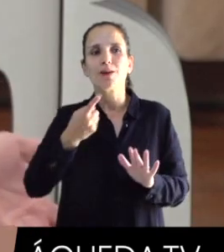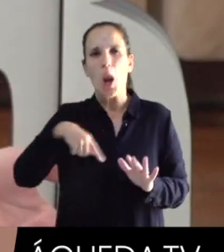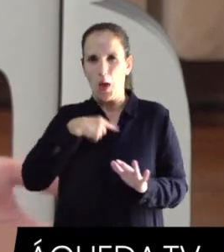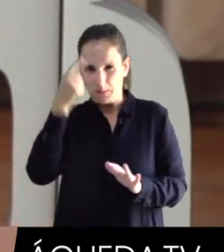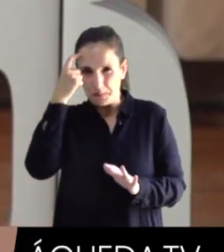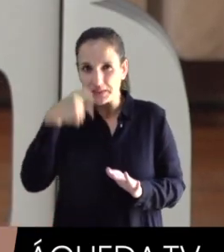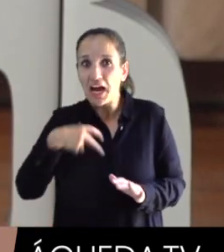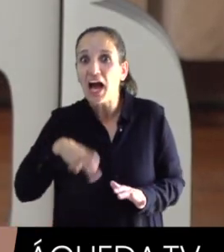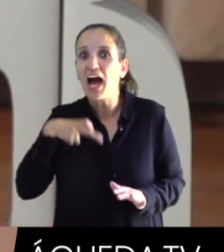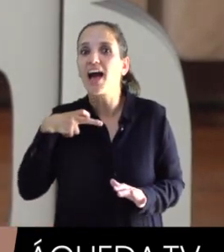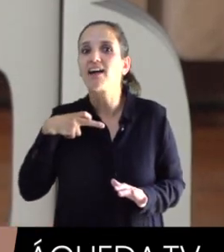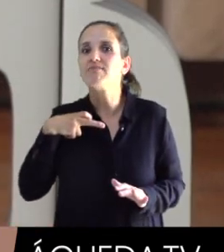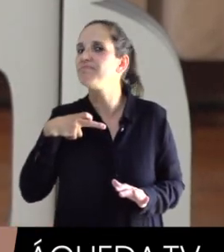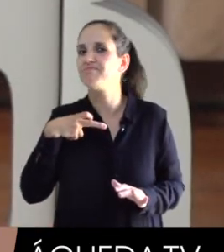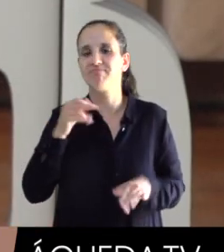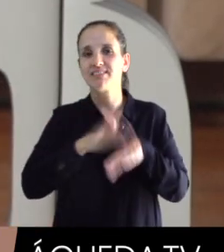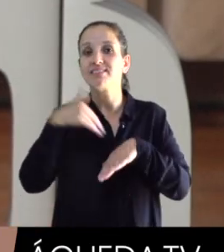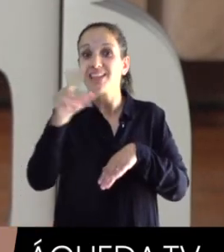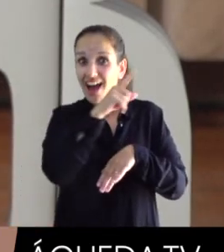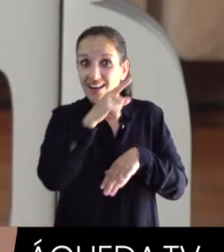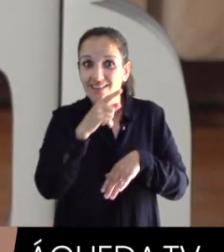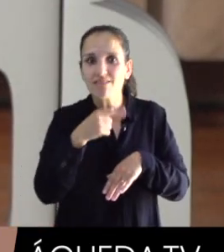somos mais ricos, saímos de lá